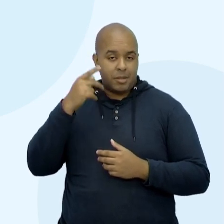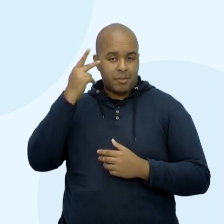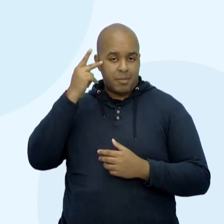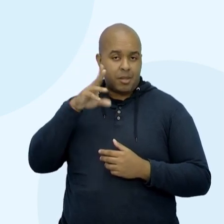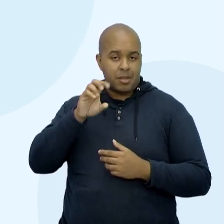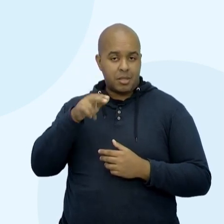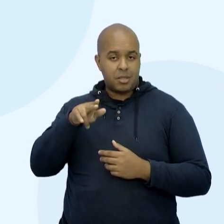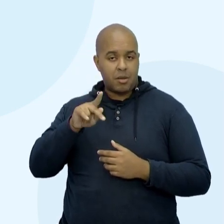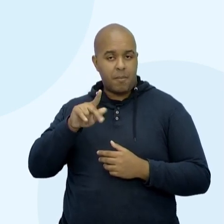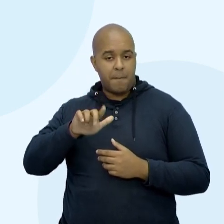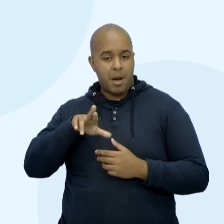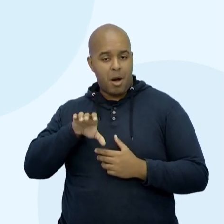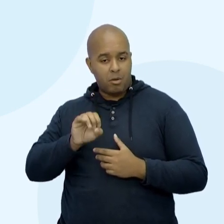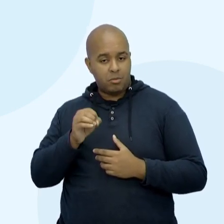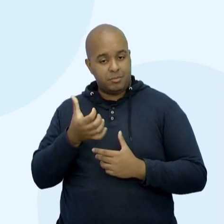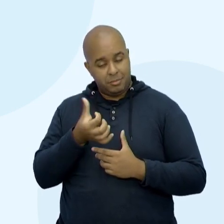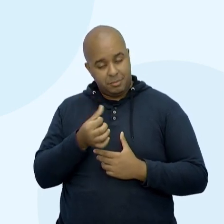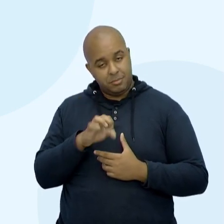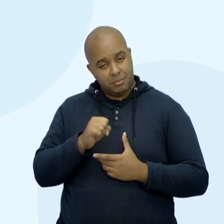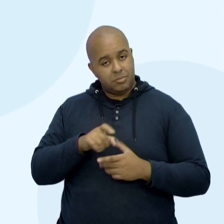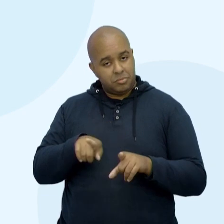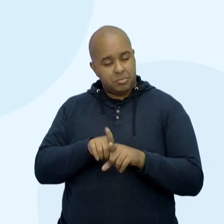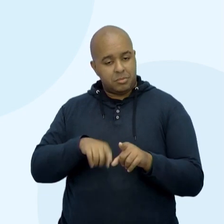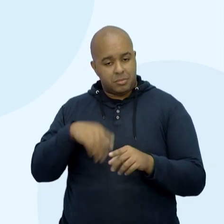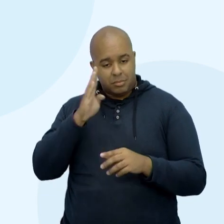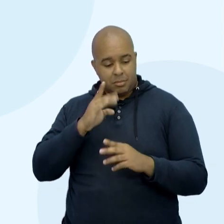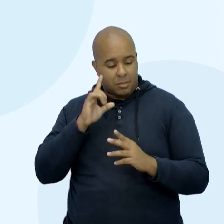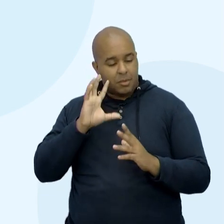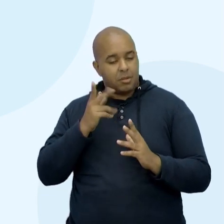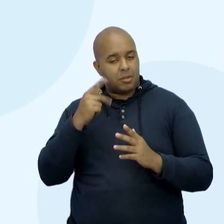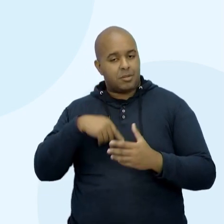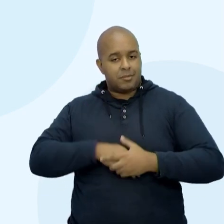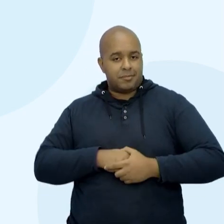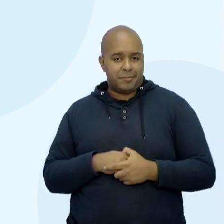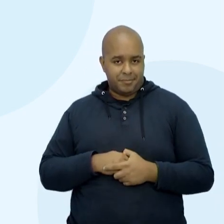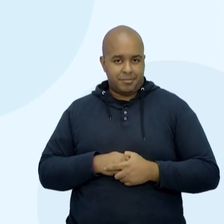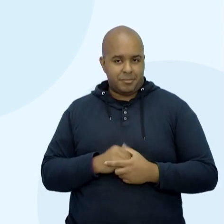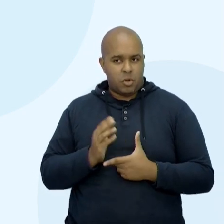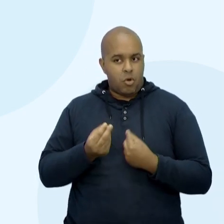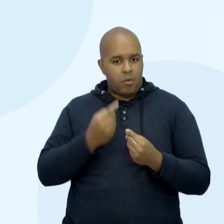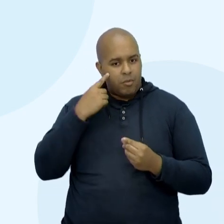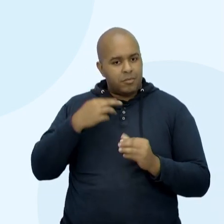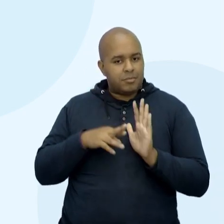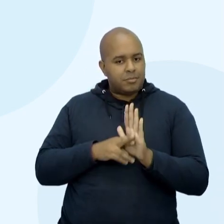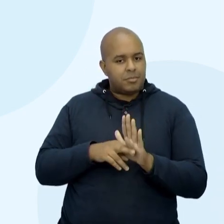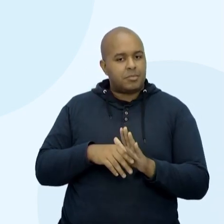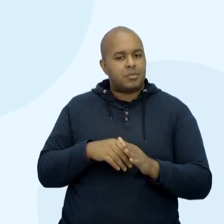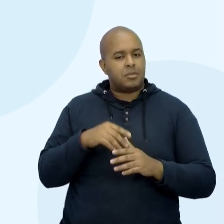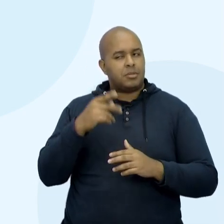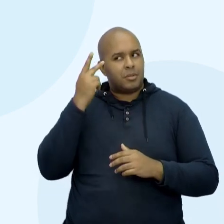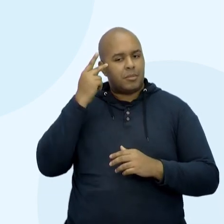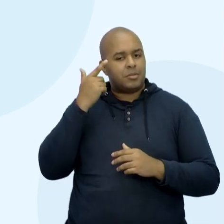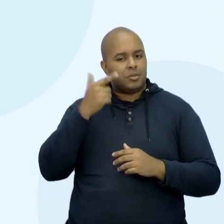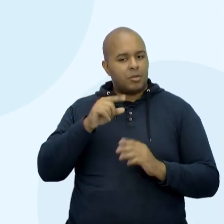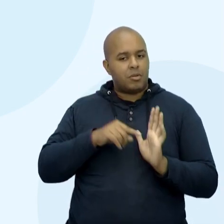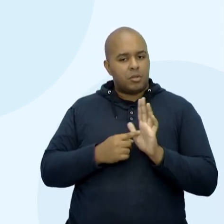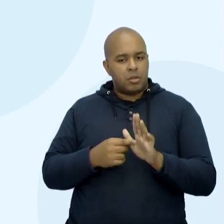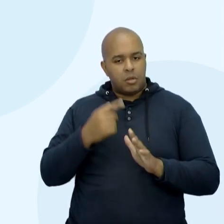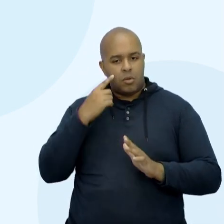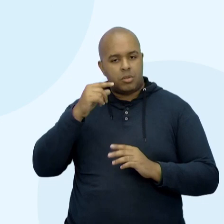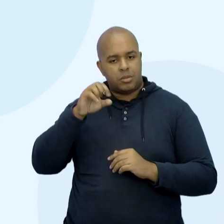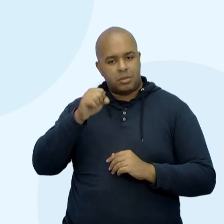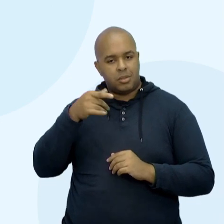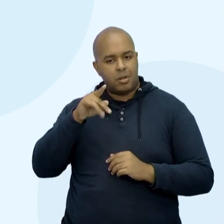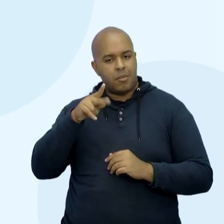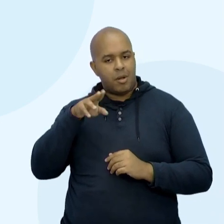Sganzella, 68, né? Clássico do cinema nacional. Tem que assistir. Como é que São Paulo é retratado? São Paulo novamente. São